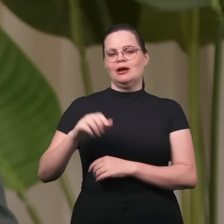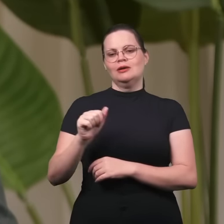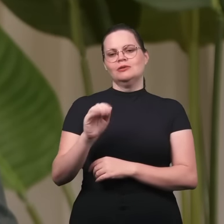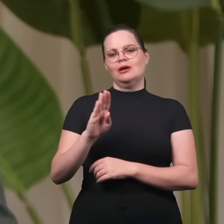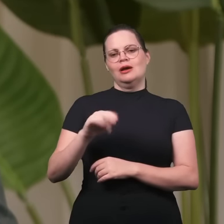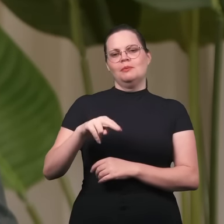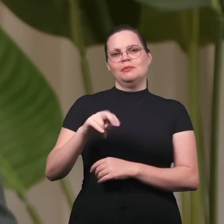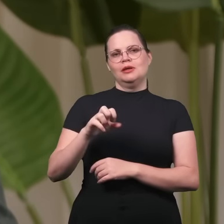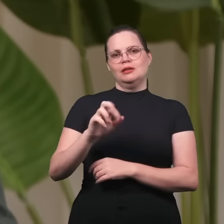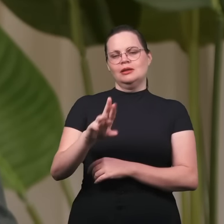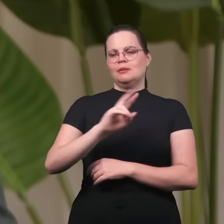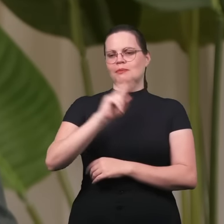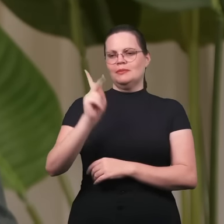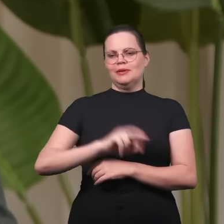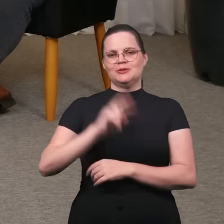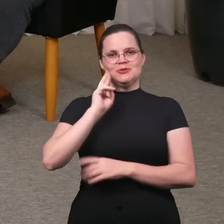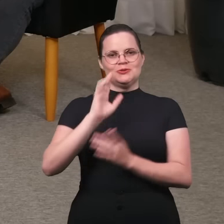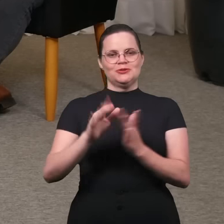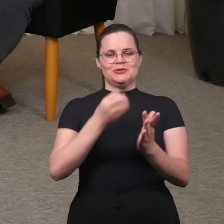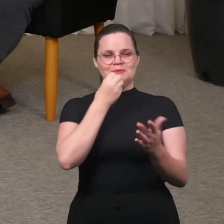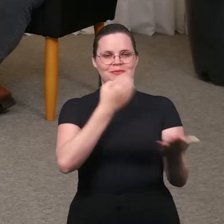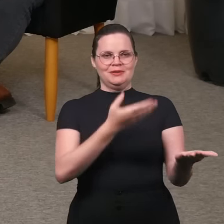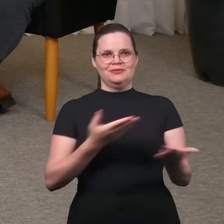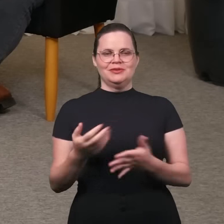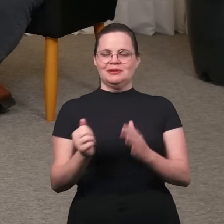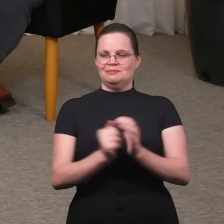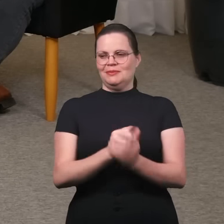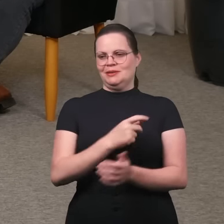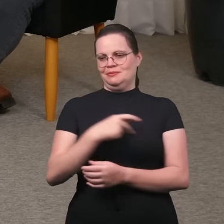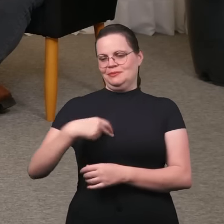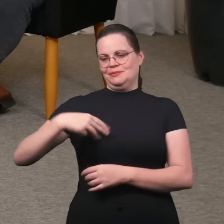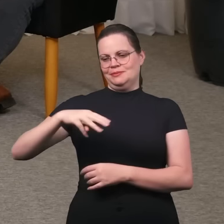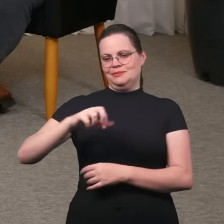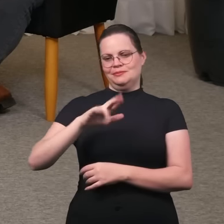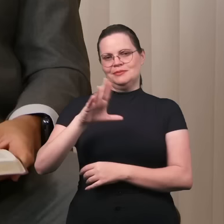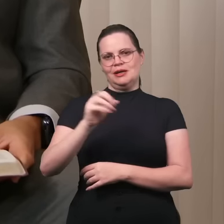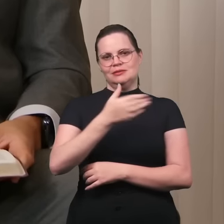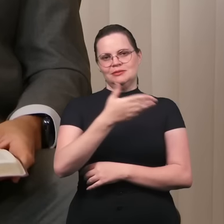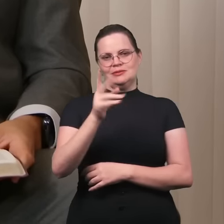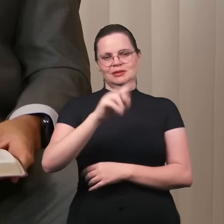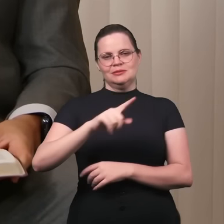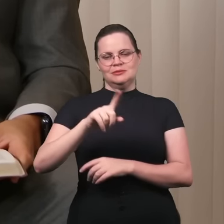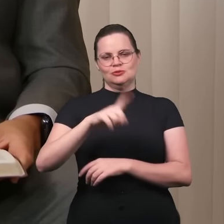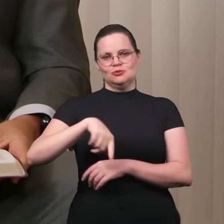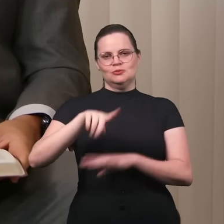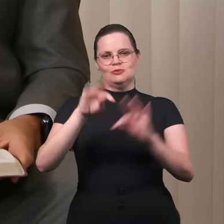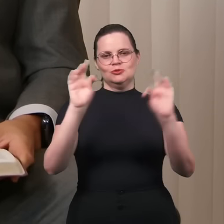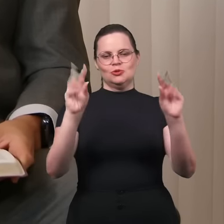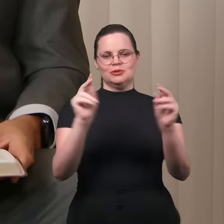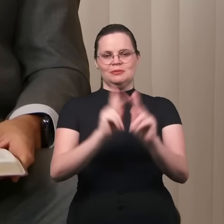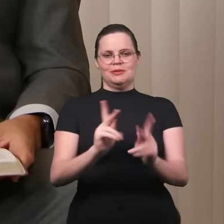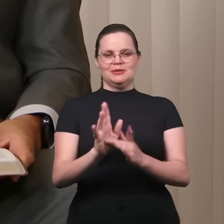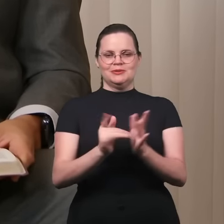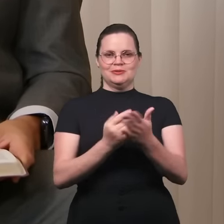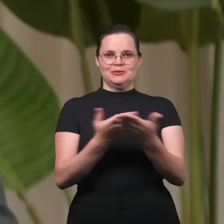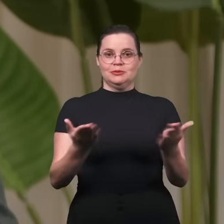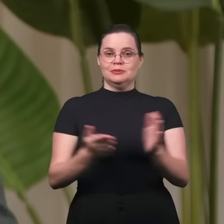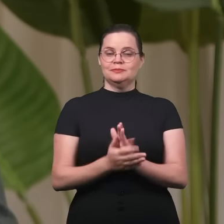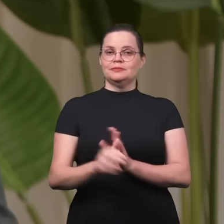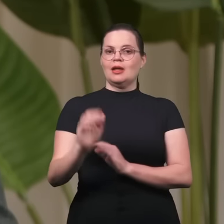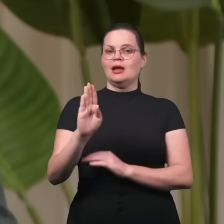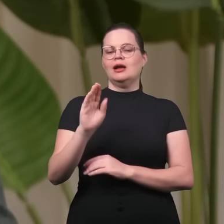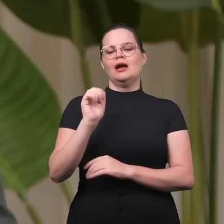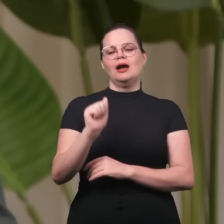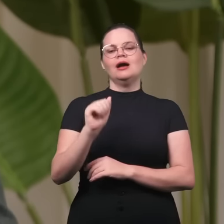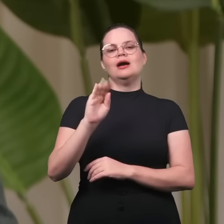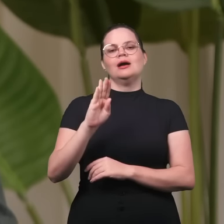seja bem-vindo, Abner, paz do Senhor Jesus. Amém, Pastor Márcio, obrigado, a paz do Senhor Jesus, Pastor Emerson também. Abner, que